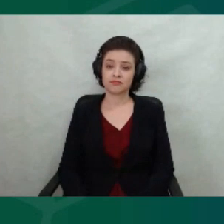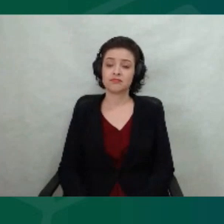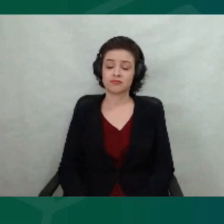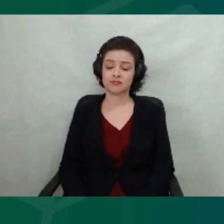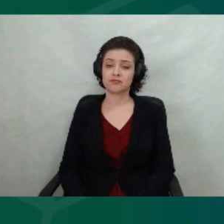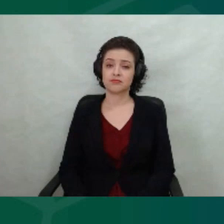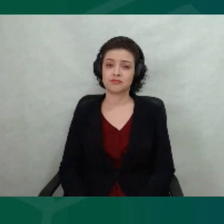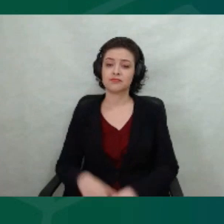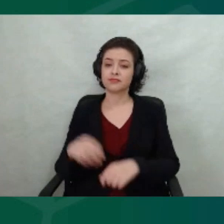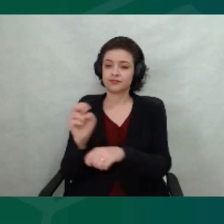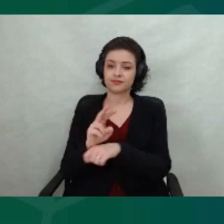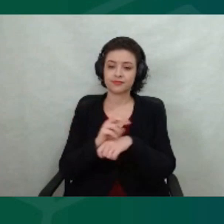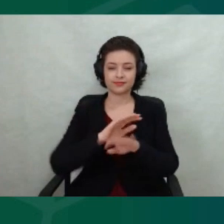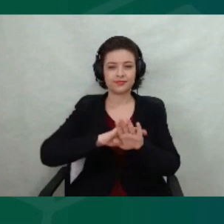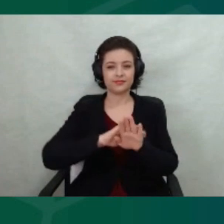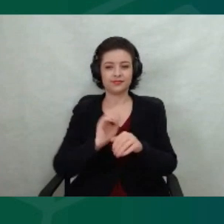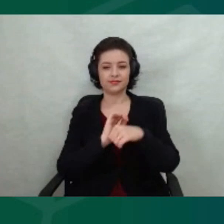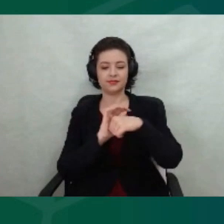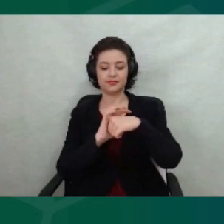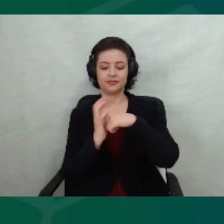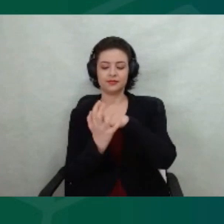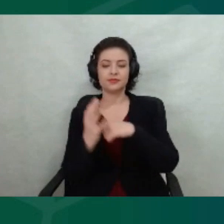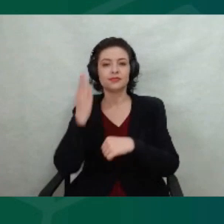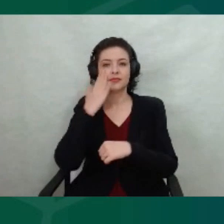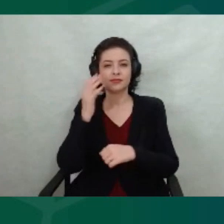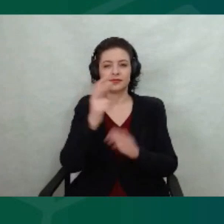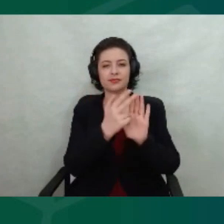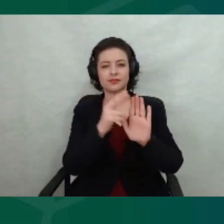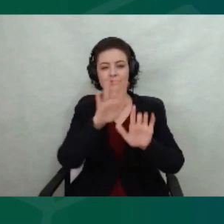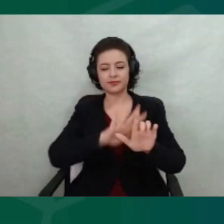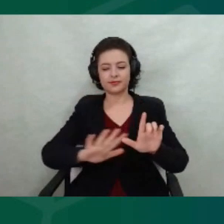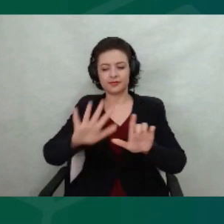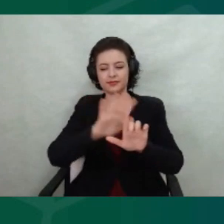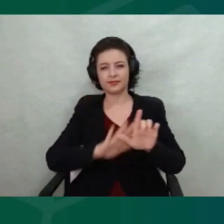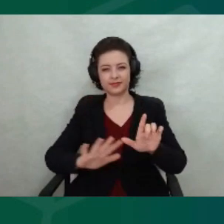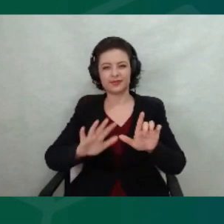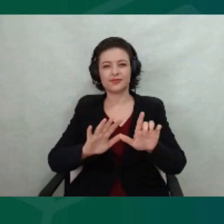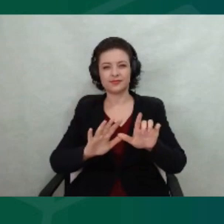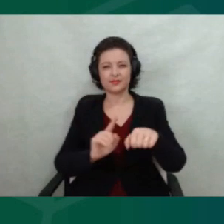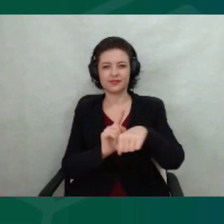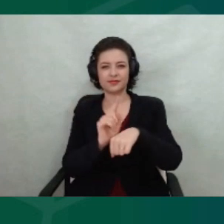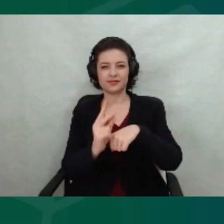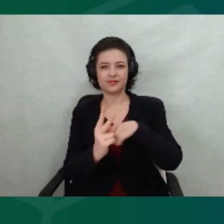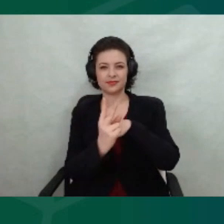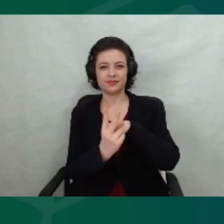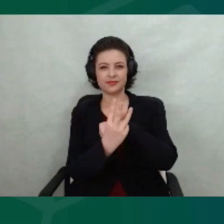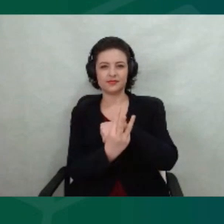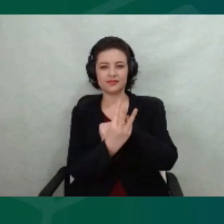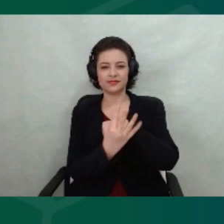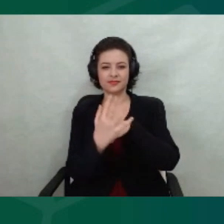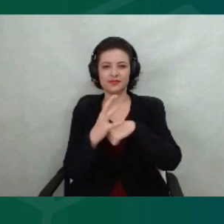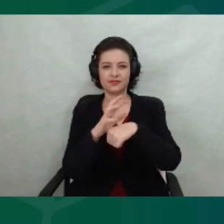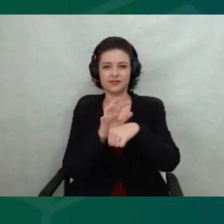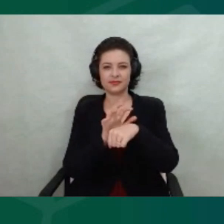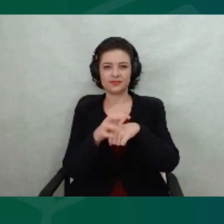todos nós conhecemos a figura do coronavírus, ele tem aquelas espículas de superfície, aquela coroa, né?